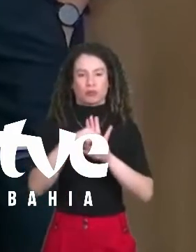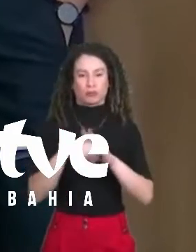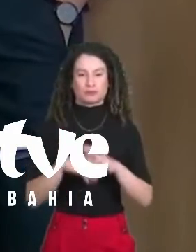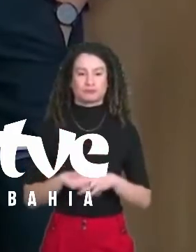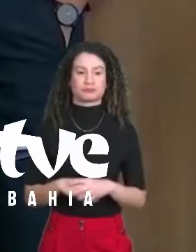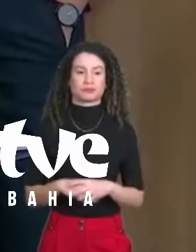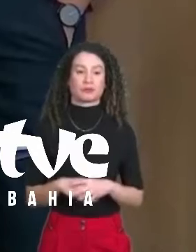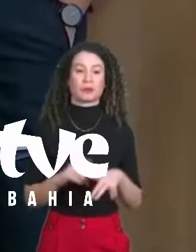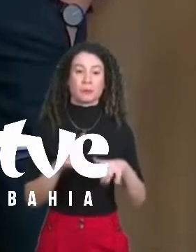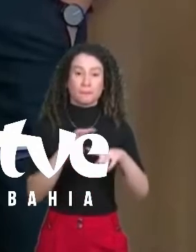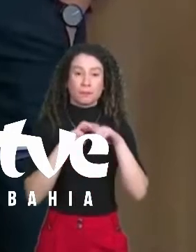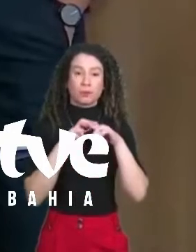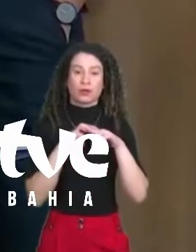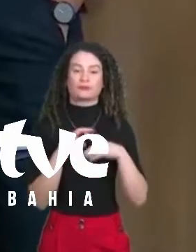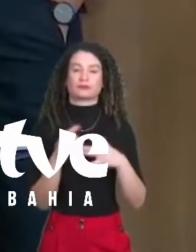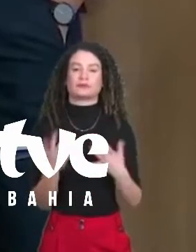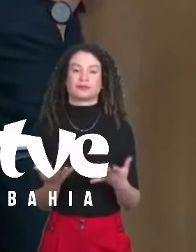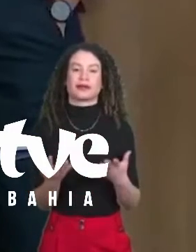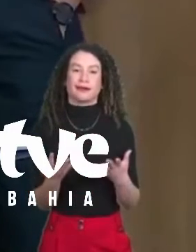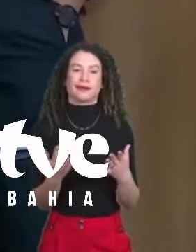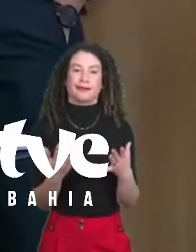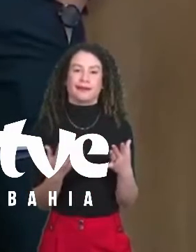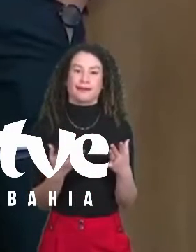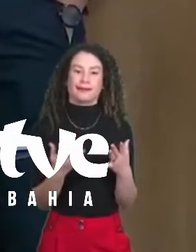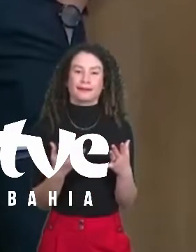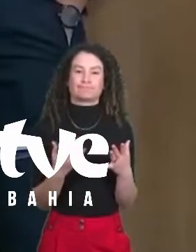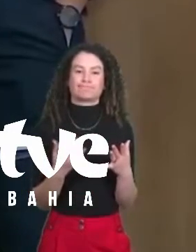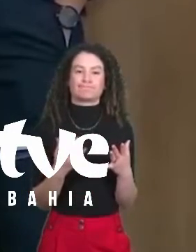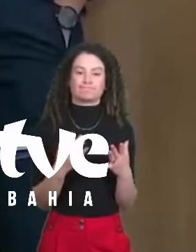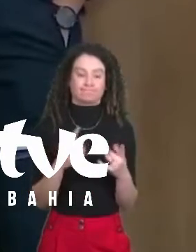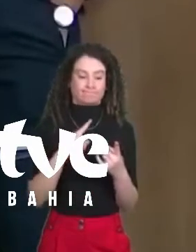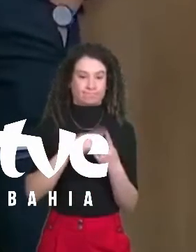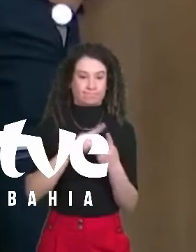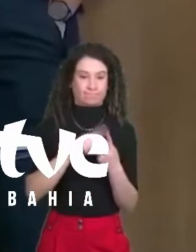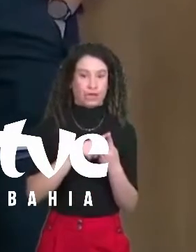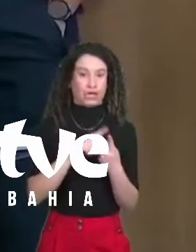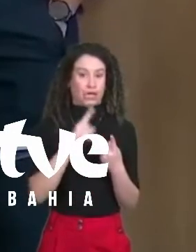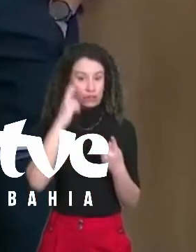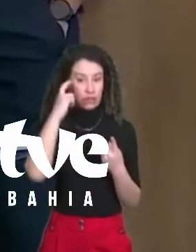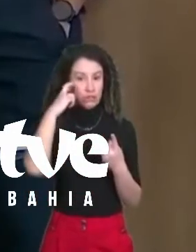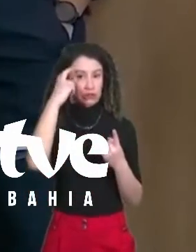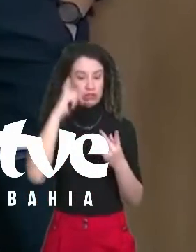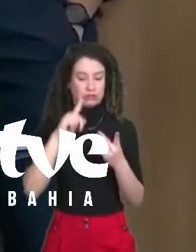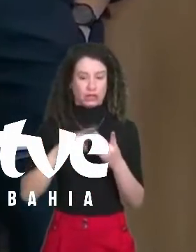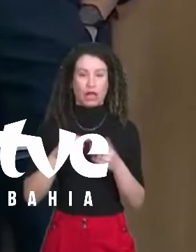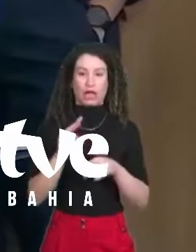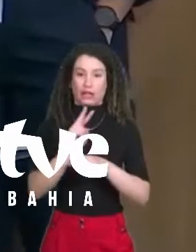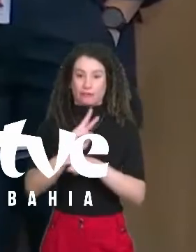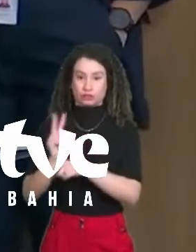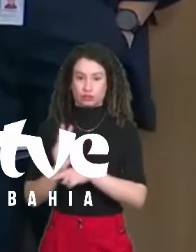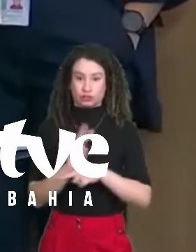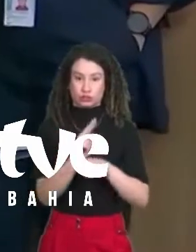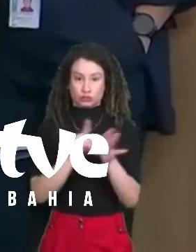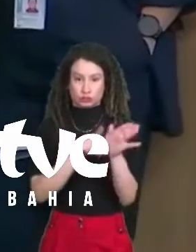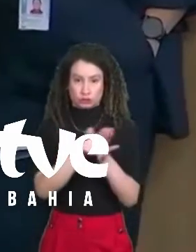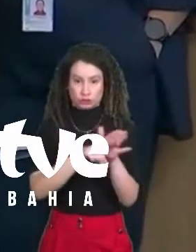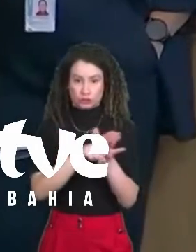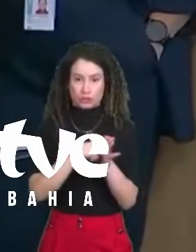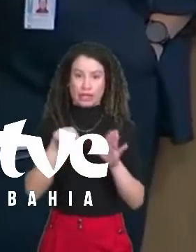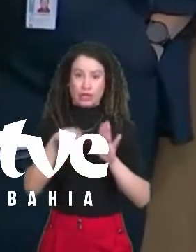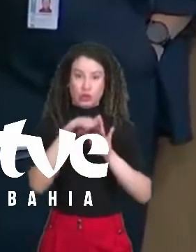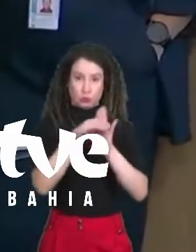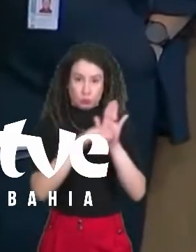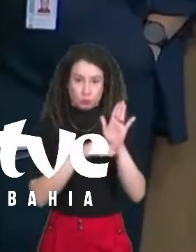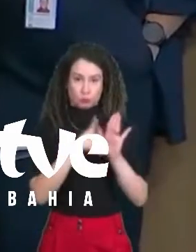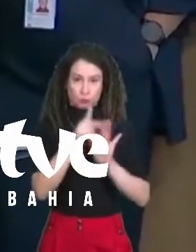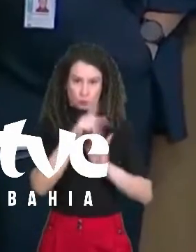a partir de um duplo pilar, inteligência e investigação. Esse programa não exclui ninguém, mas é um programa